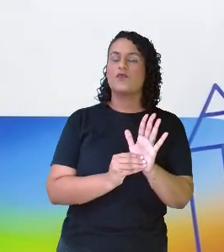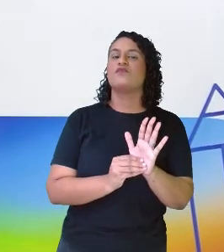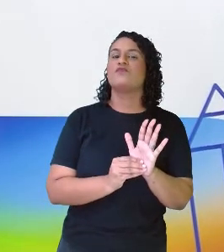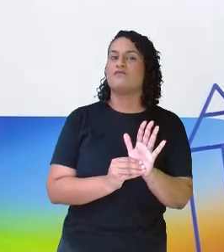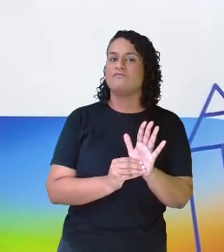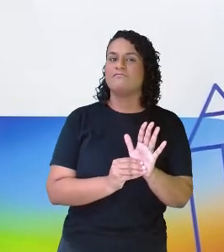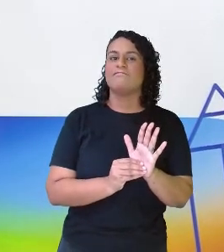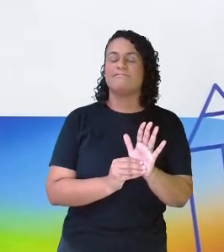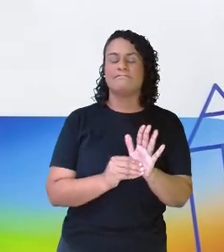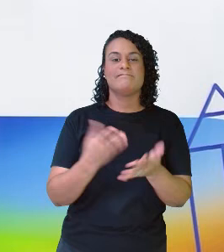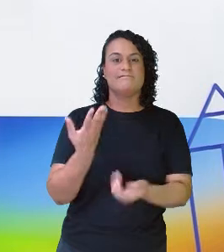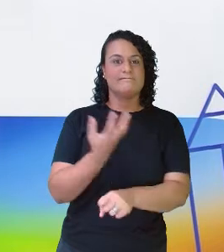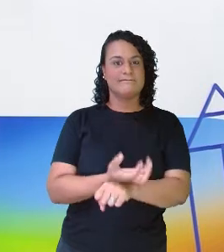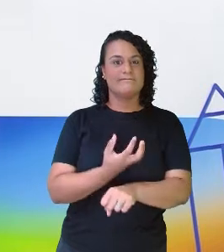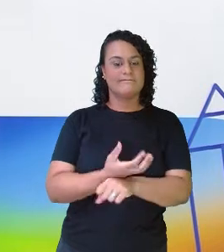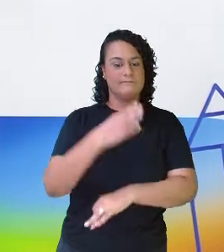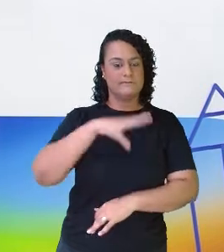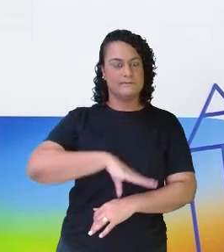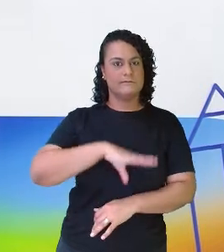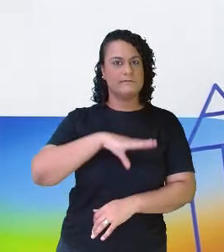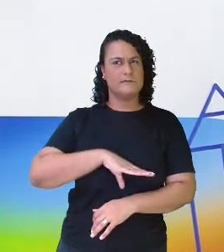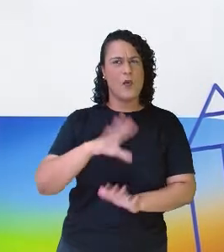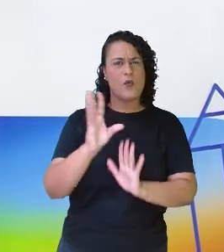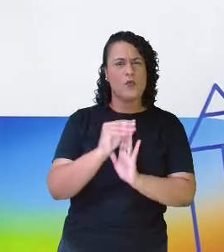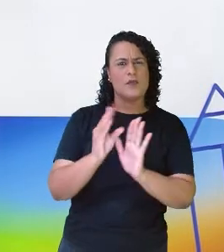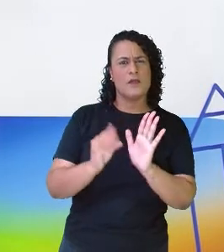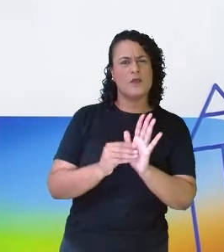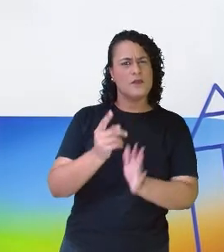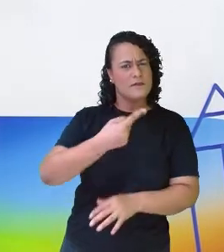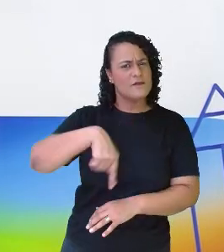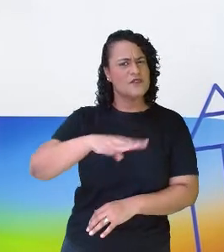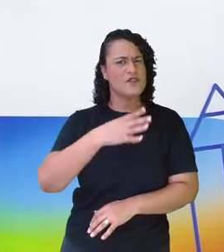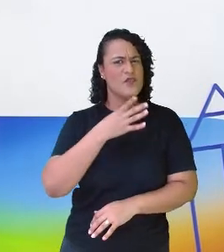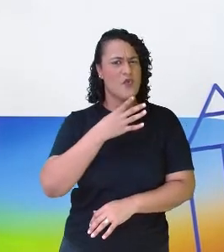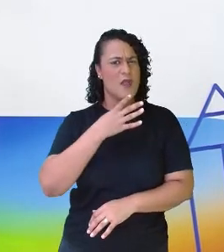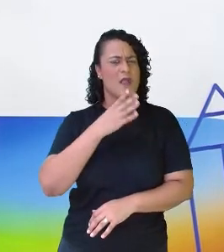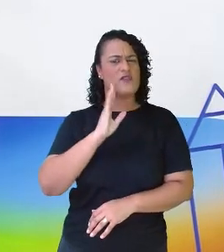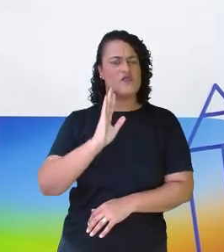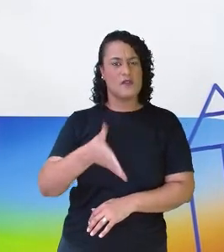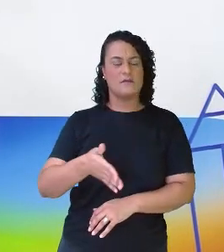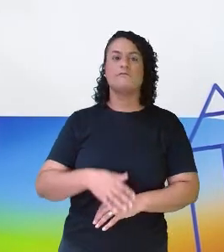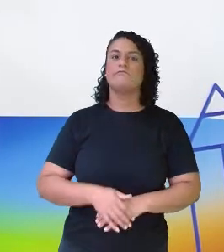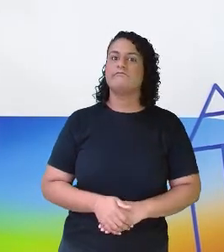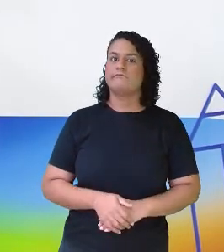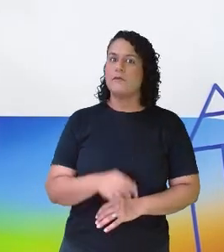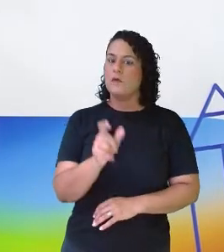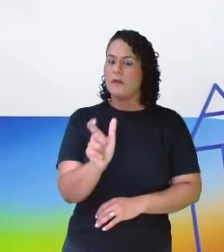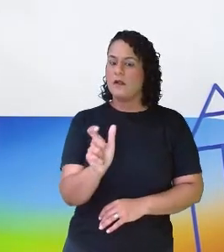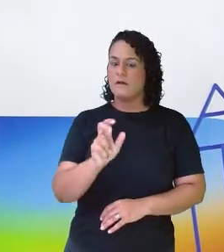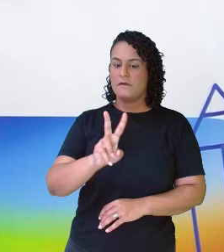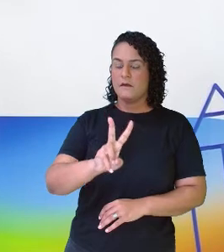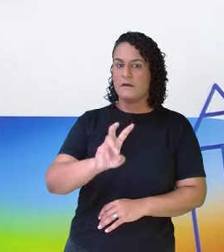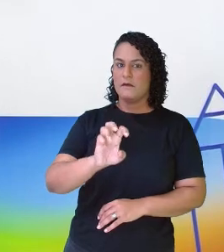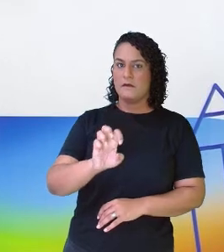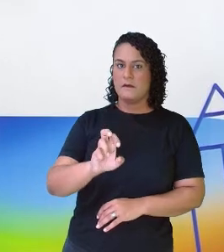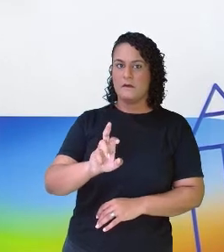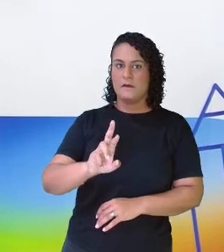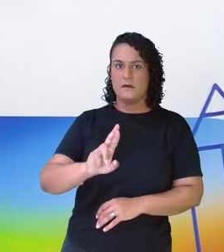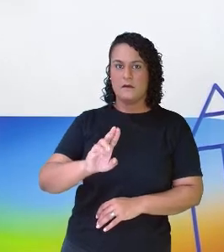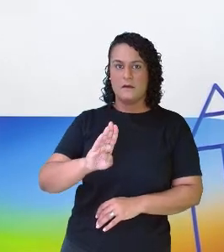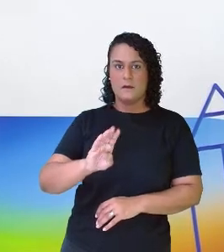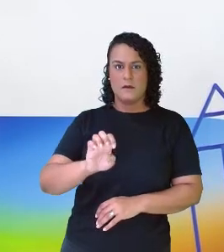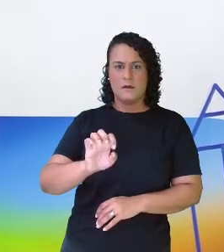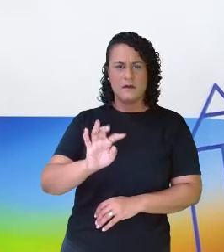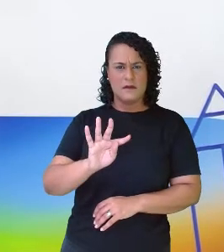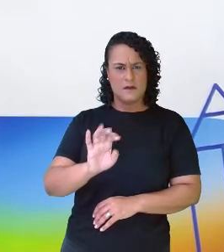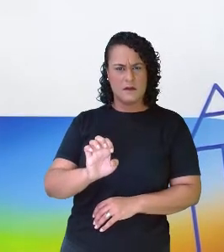língua portuguesa, é um conteúdo que eu acho que vocês já ouviram falar. Verbete. Será que vocês já ouviram